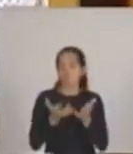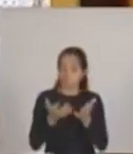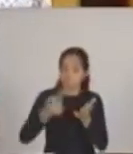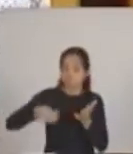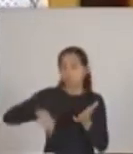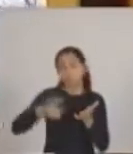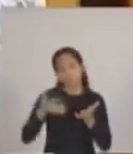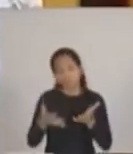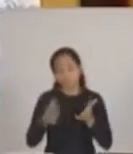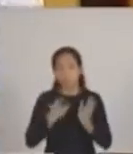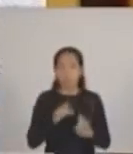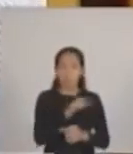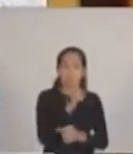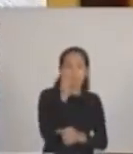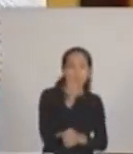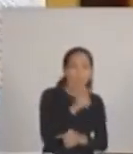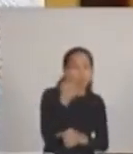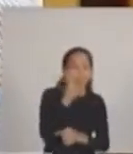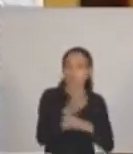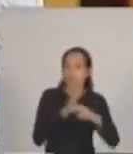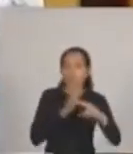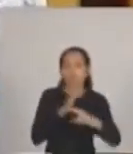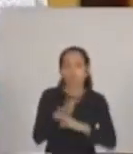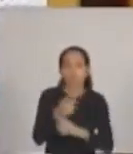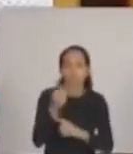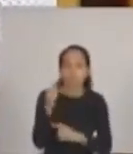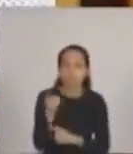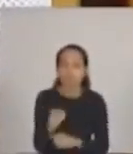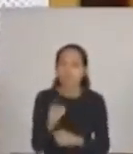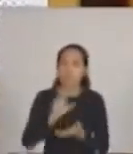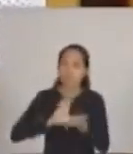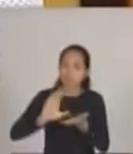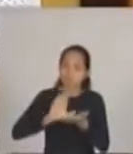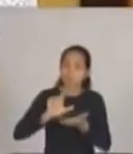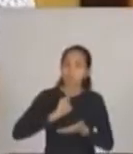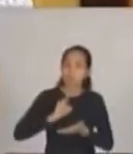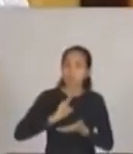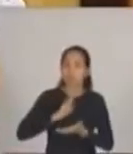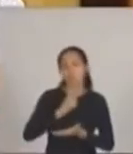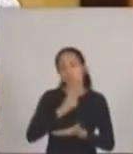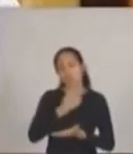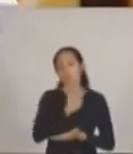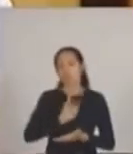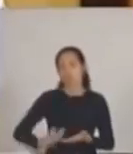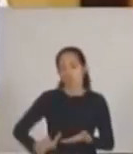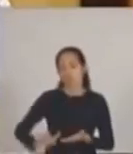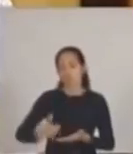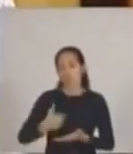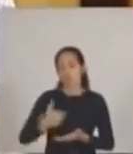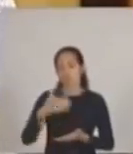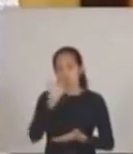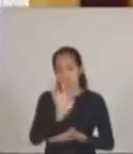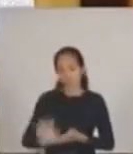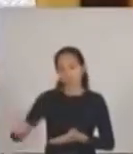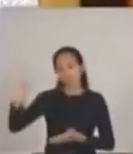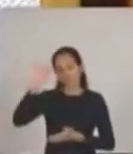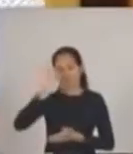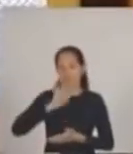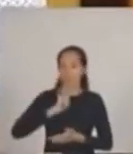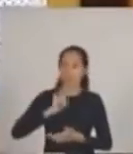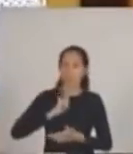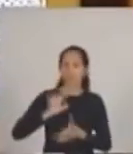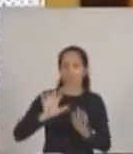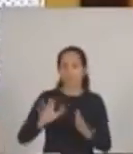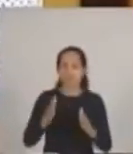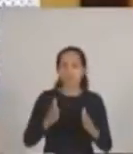não conseguem acessar esse serviço. Tem recursos para esse serviço do governo federal, pelo SUS, por lei federal, mas elas não têm acesso a